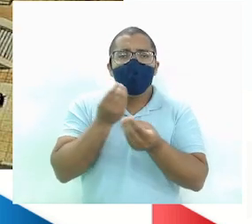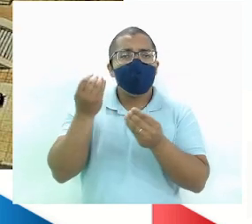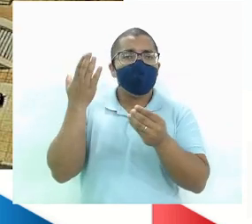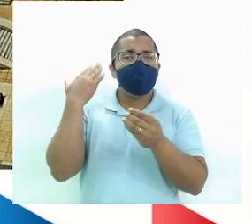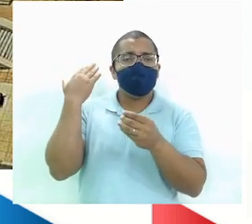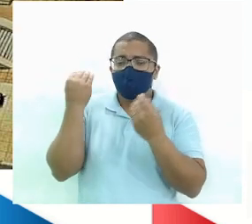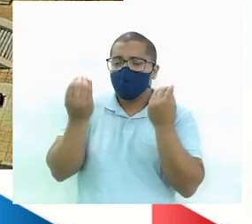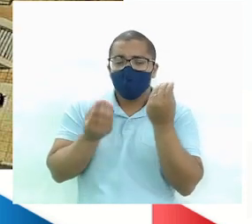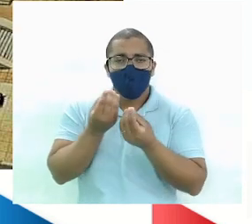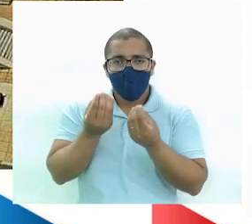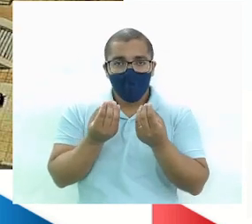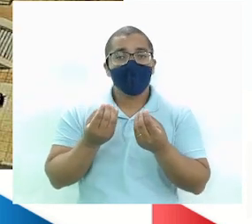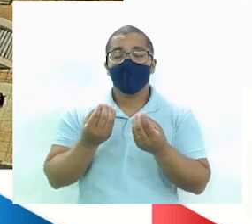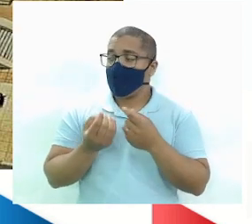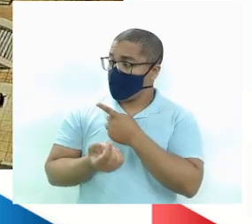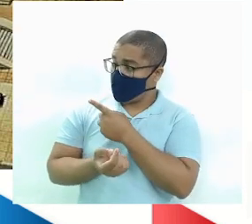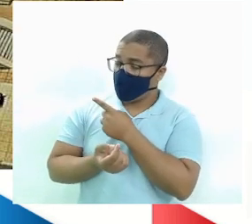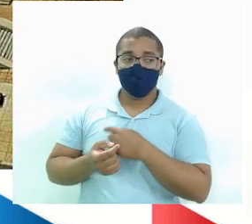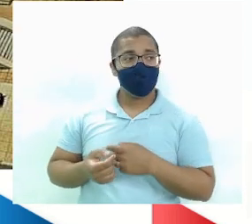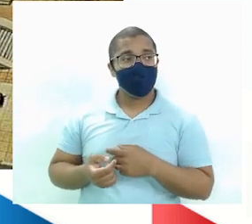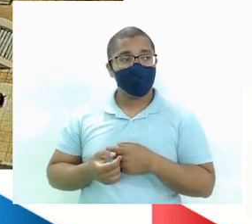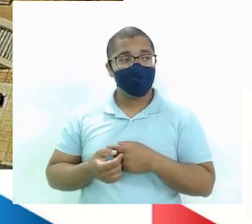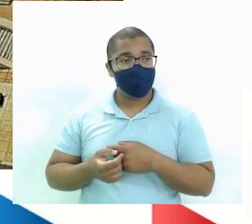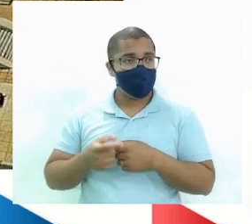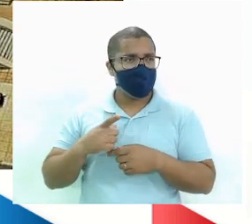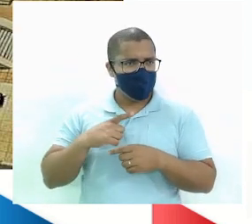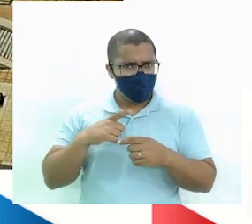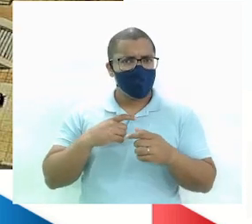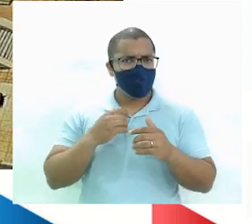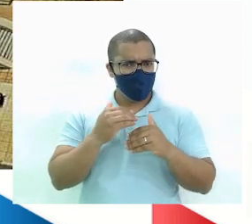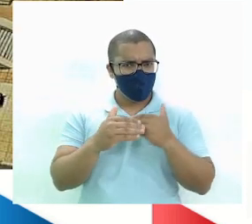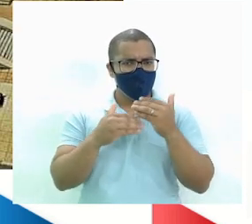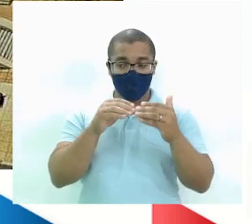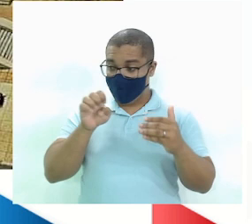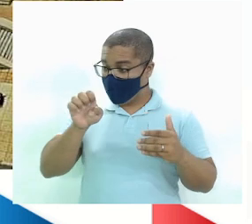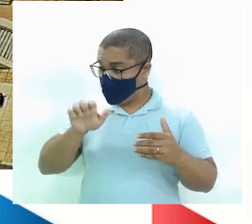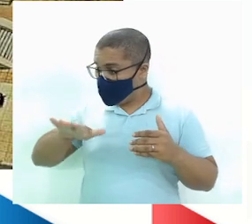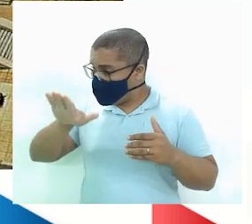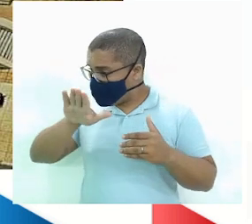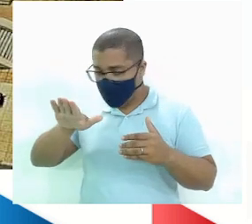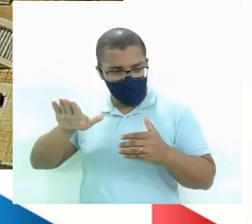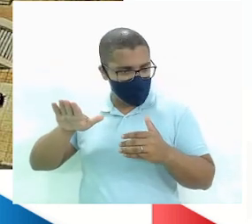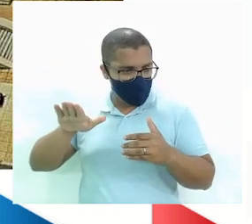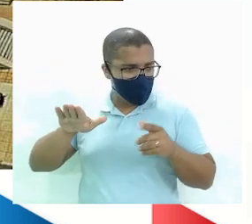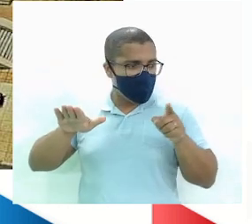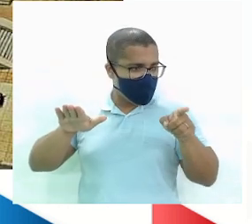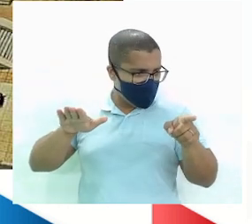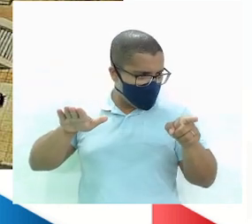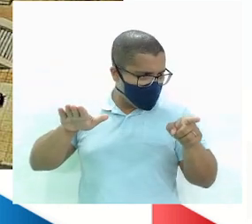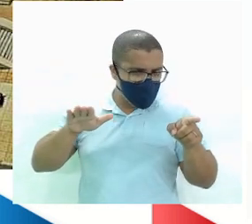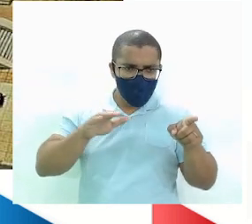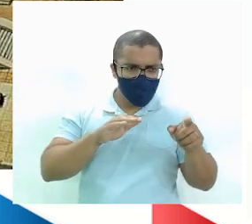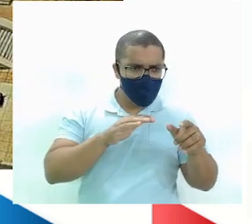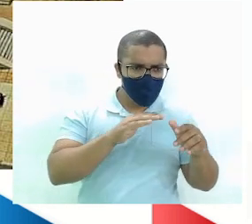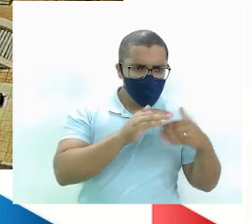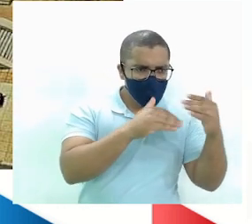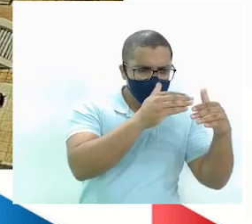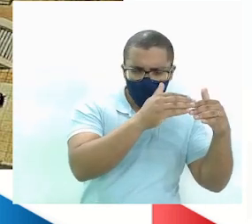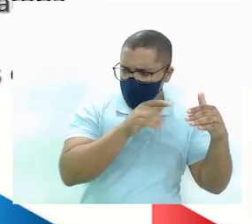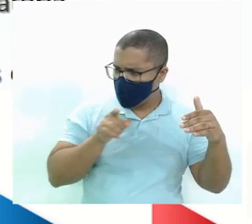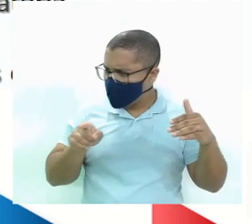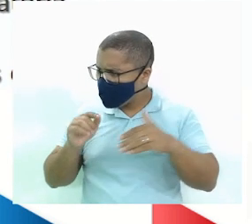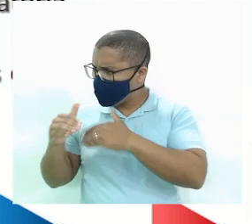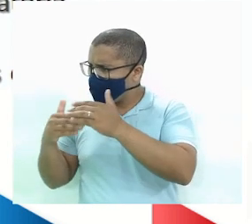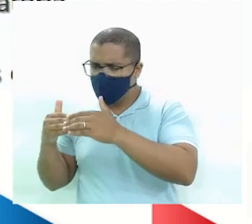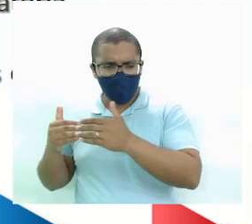E aí veja que eles eram tão desenvolvidos quanto os europeus. Não tem diferença nenhuma, tá certo?